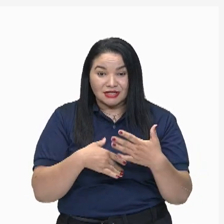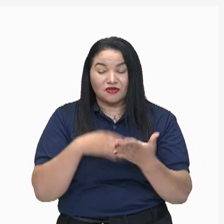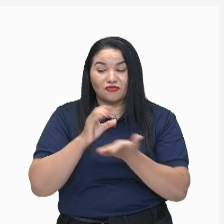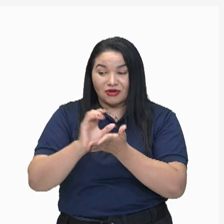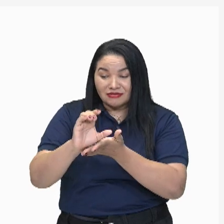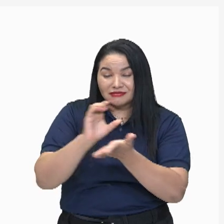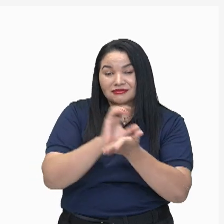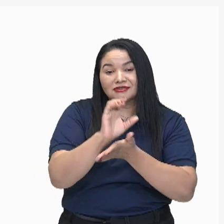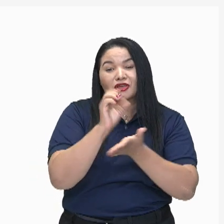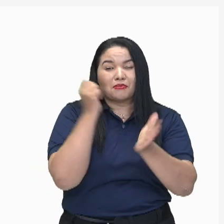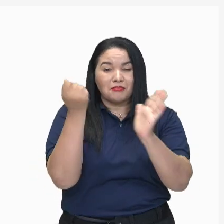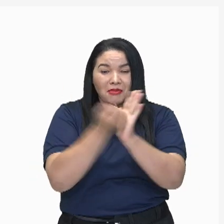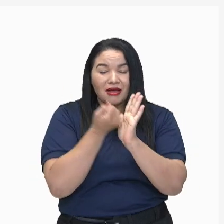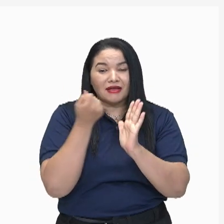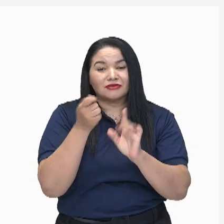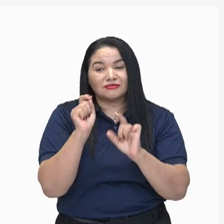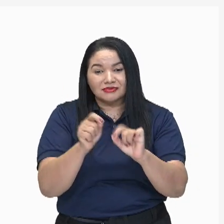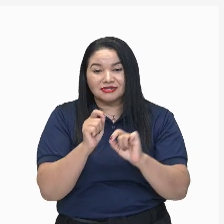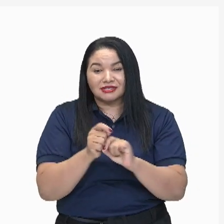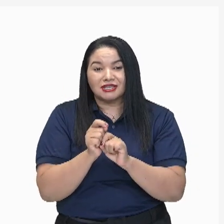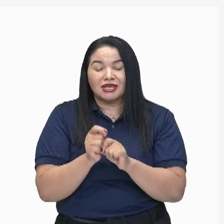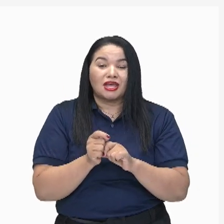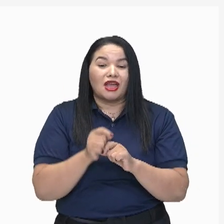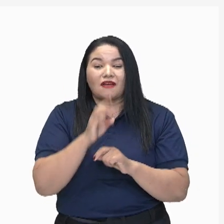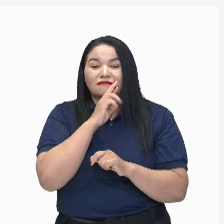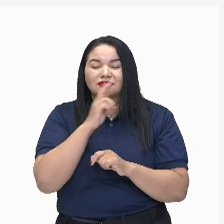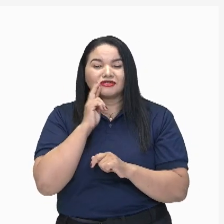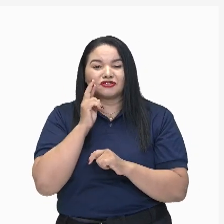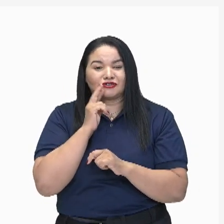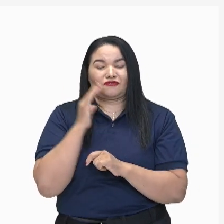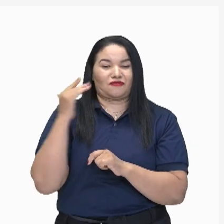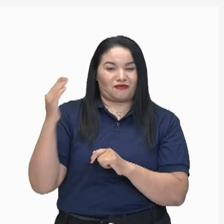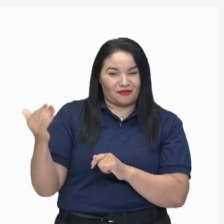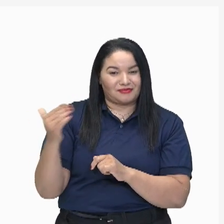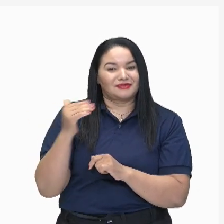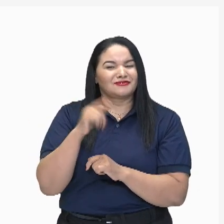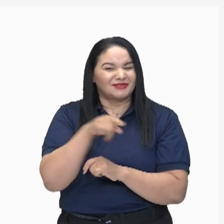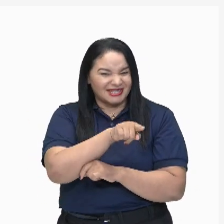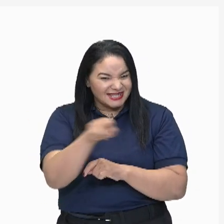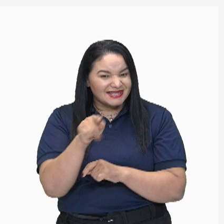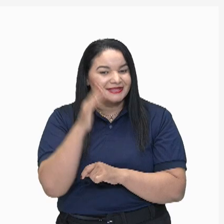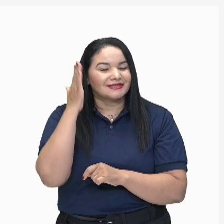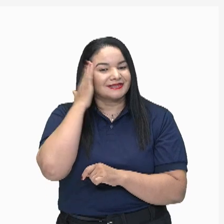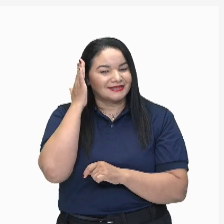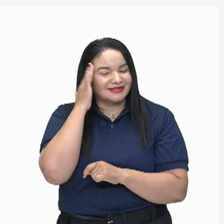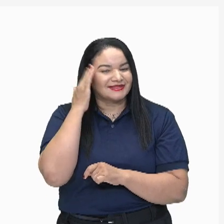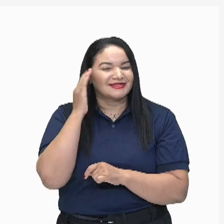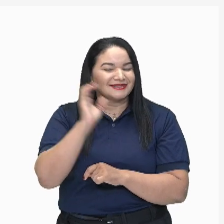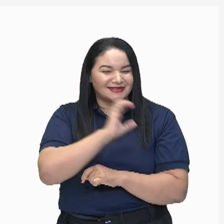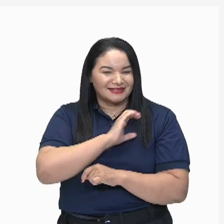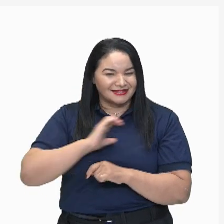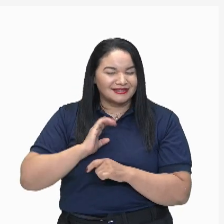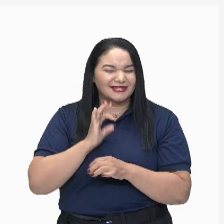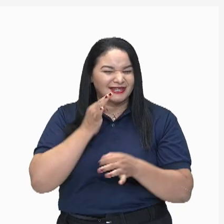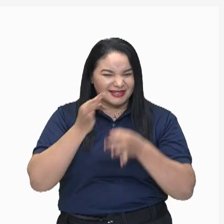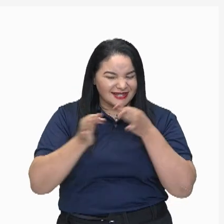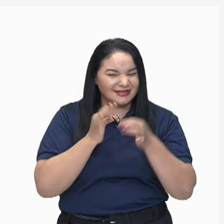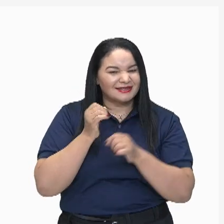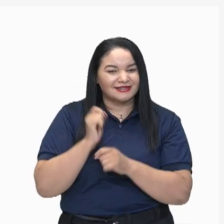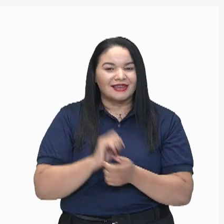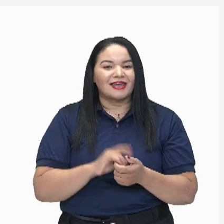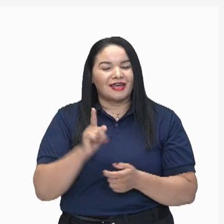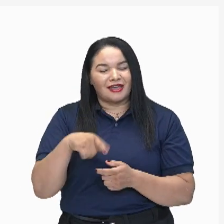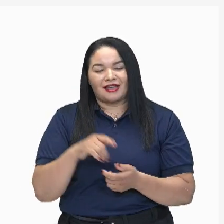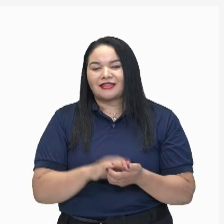do refrigerante mais popular do mundo. Vocês devem saber qual é o refrigerante mais popular do mundo que a Clarice está criticando. E que ela falando